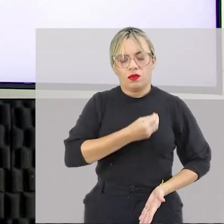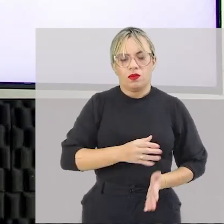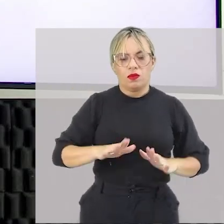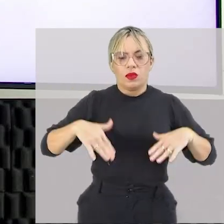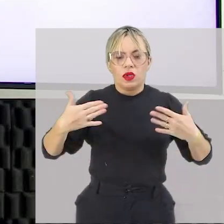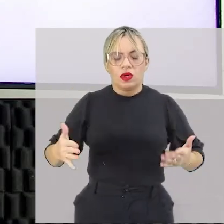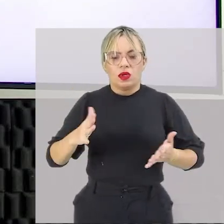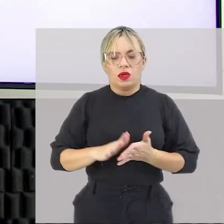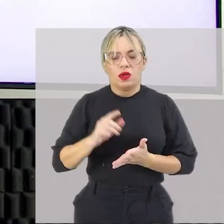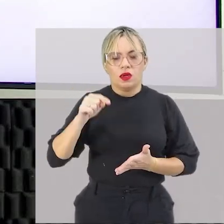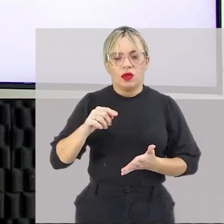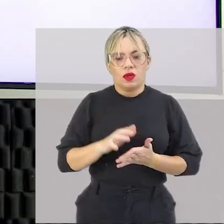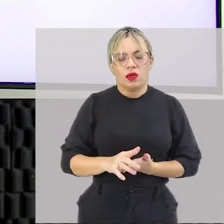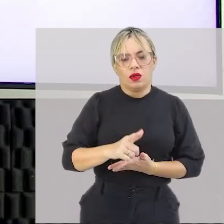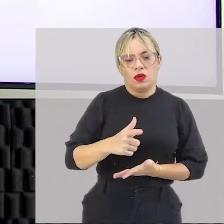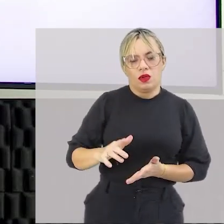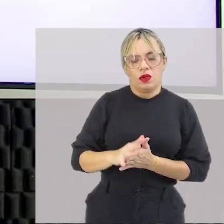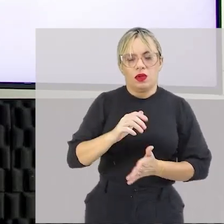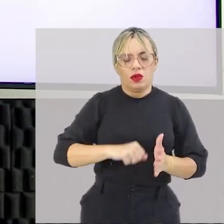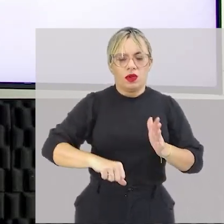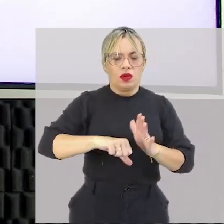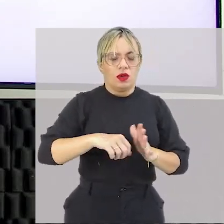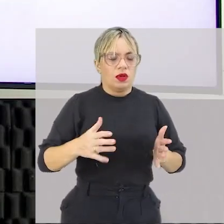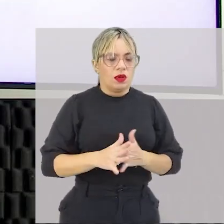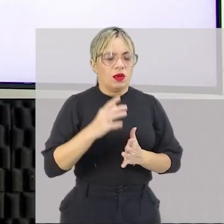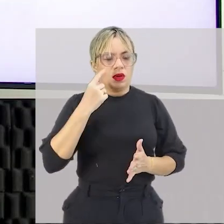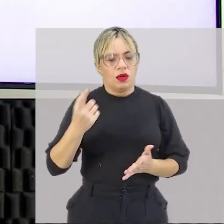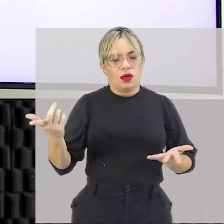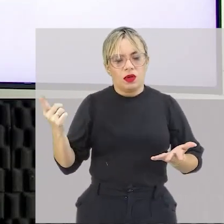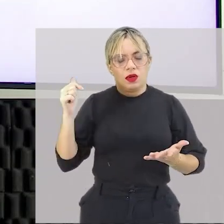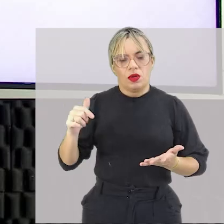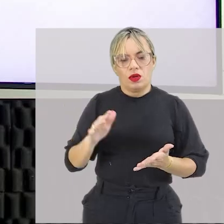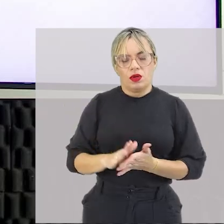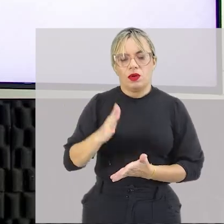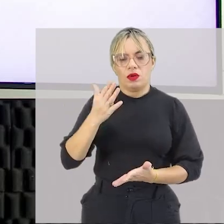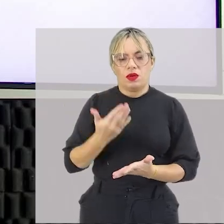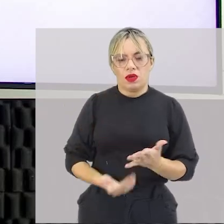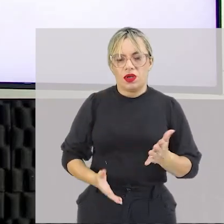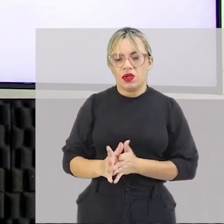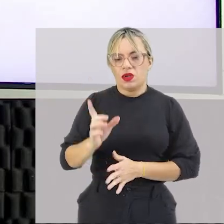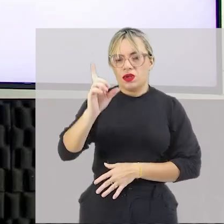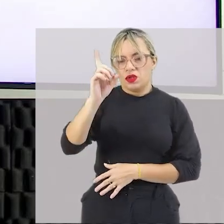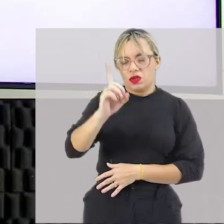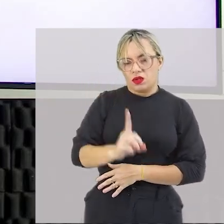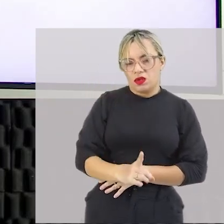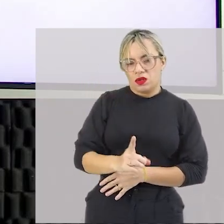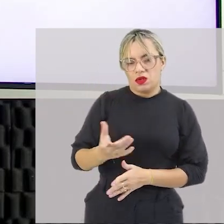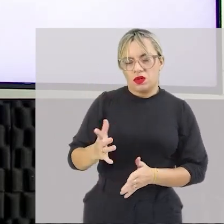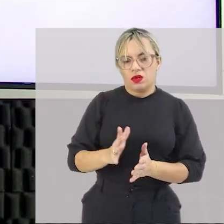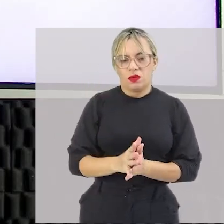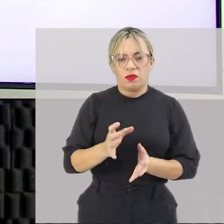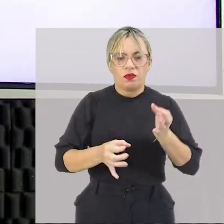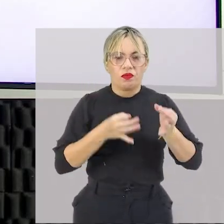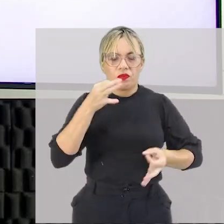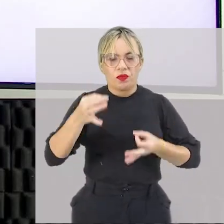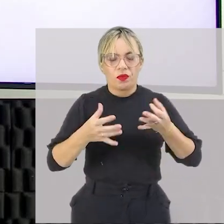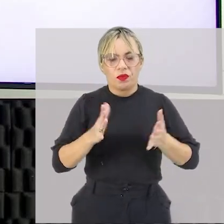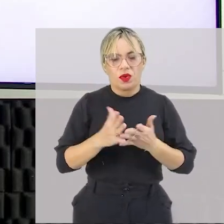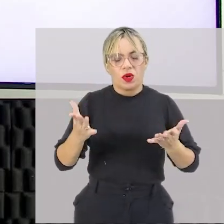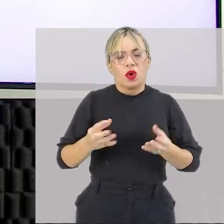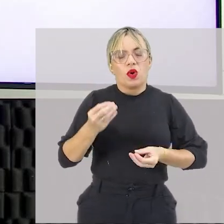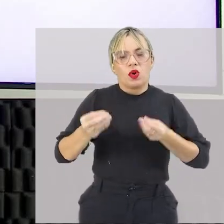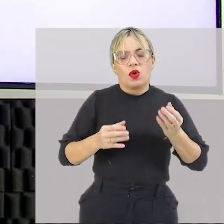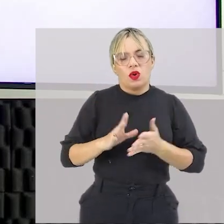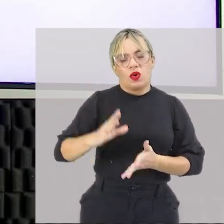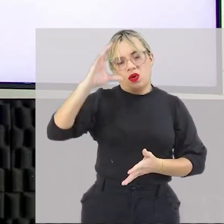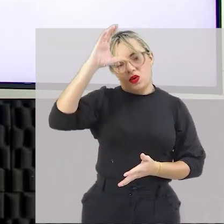sem ser, é visto como criminoso ou bandido, a gente enfraquece o direito dele. Enfraquece a visão dele como